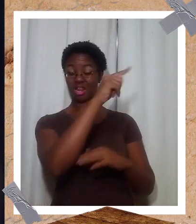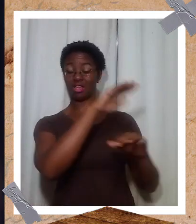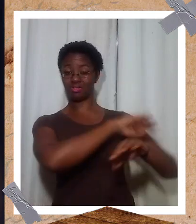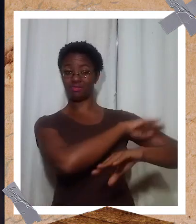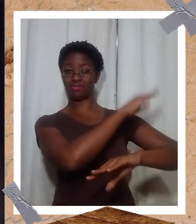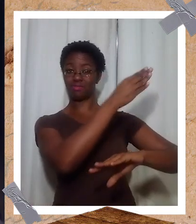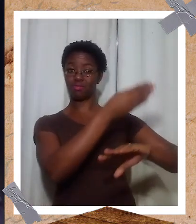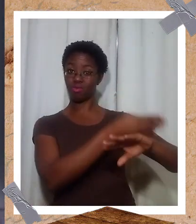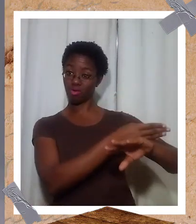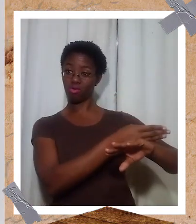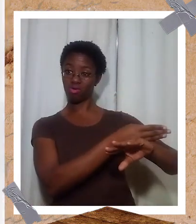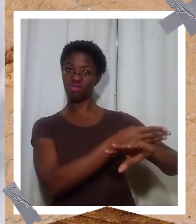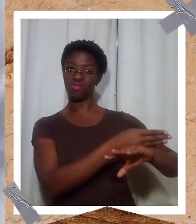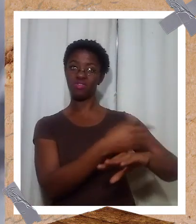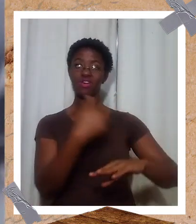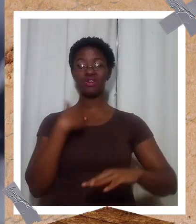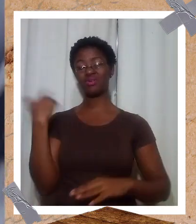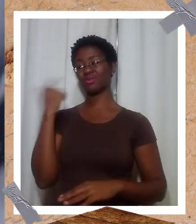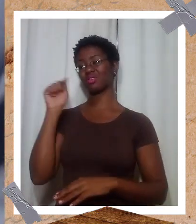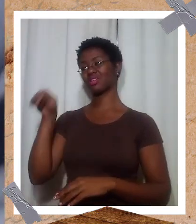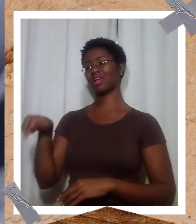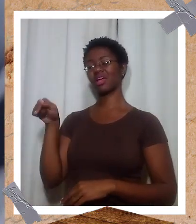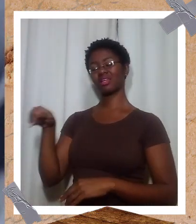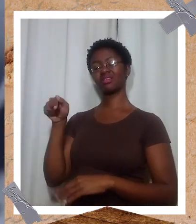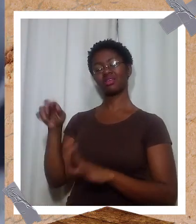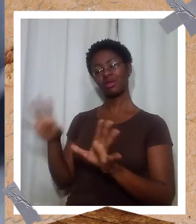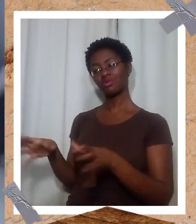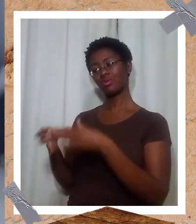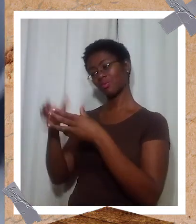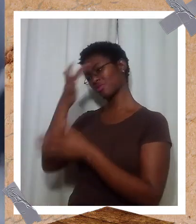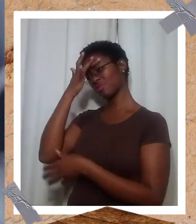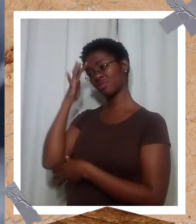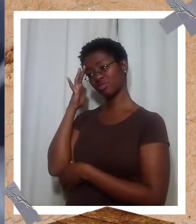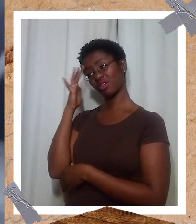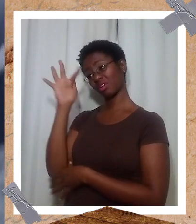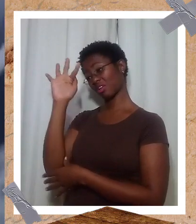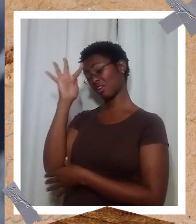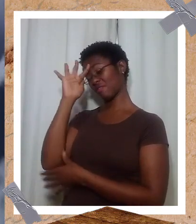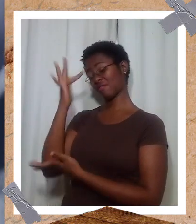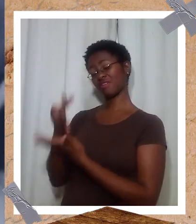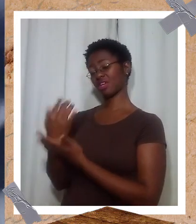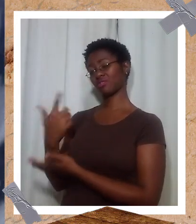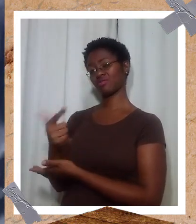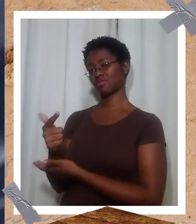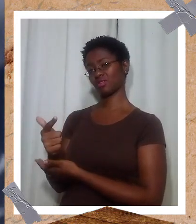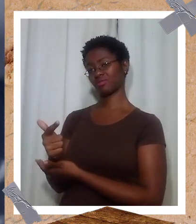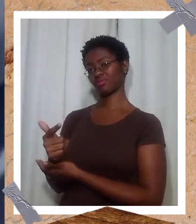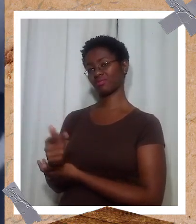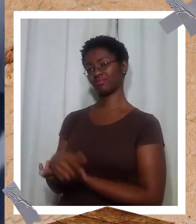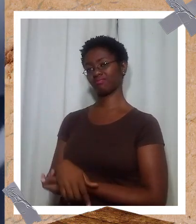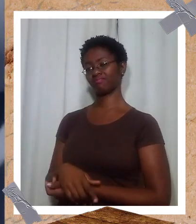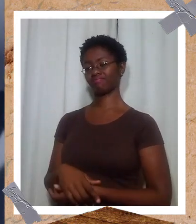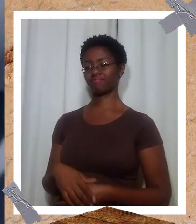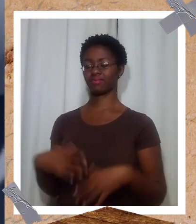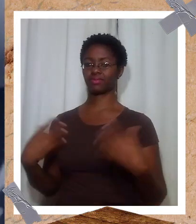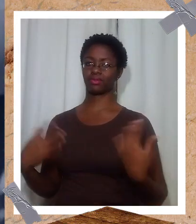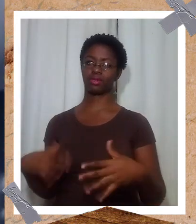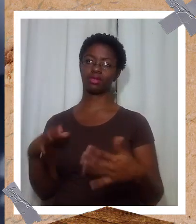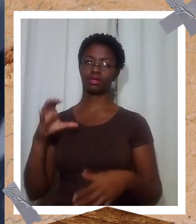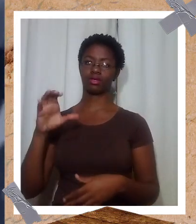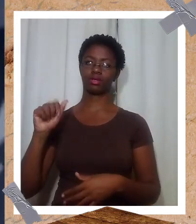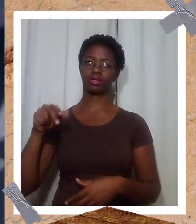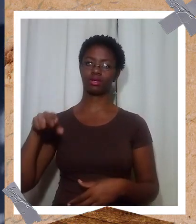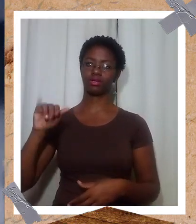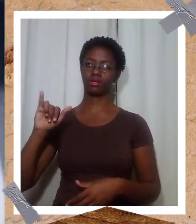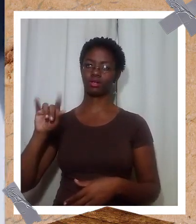já perderam a fé na vida e em si mesmas. Ah, Carolina, como essa canindé, ninho se Deus quiser provisório,